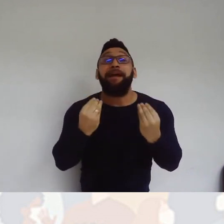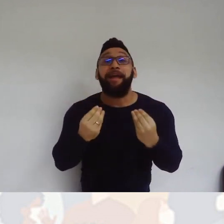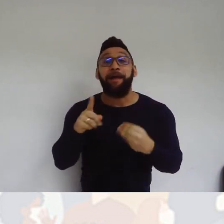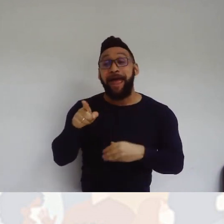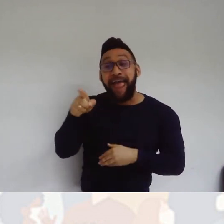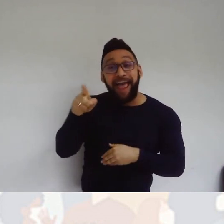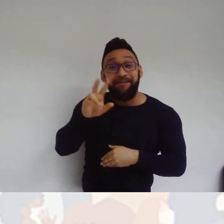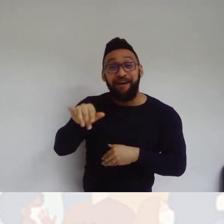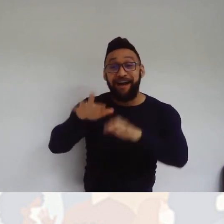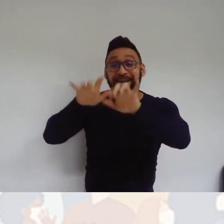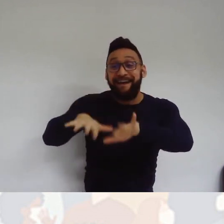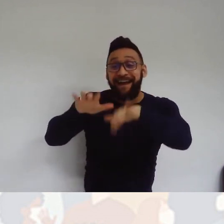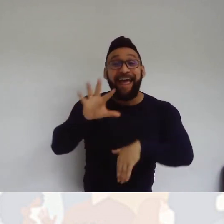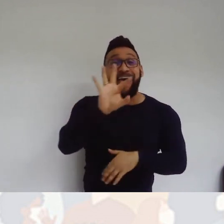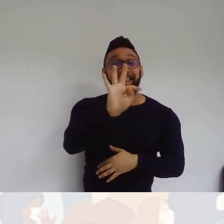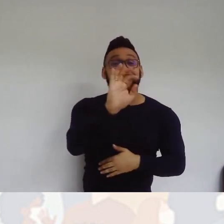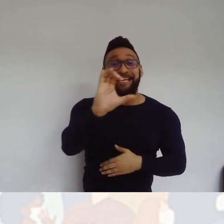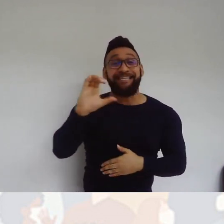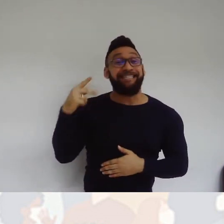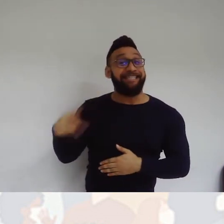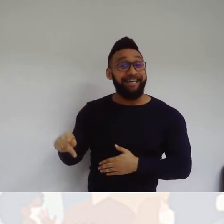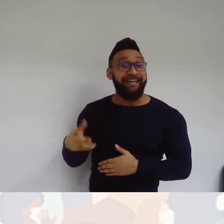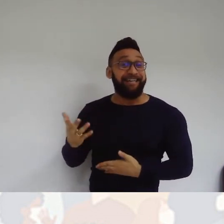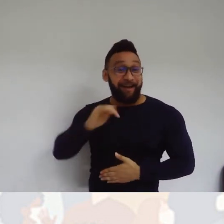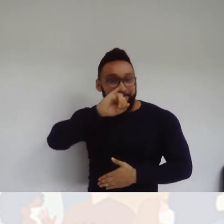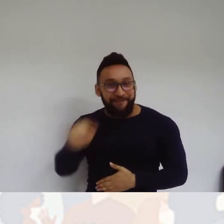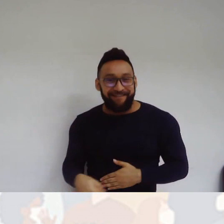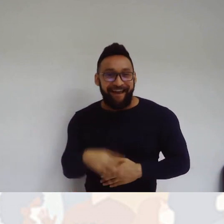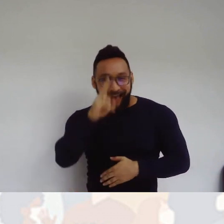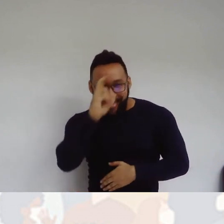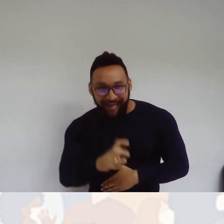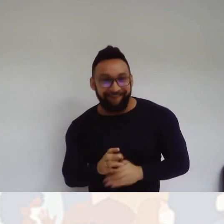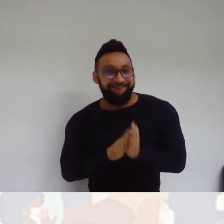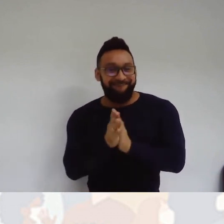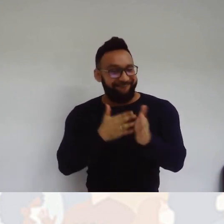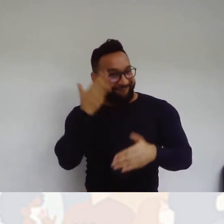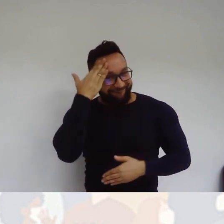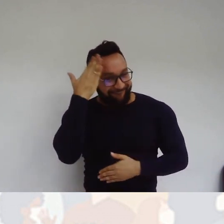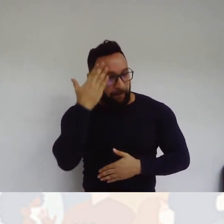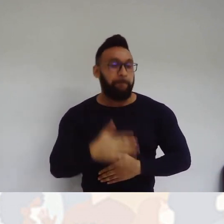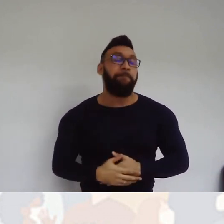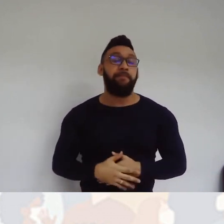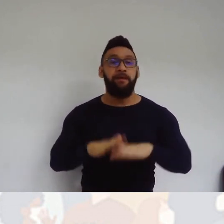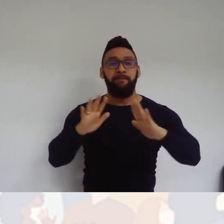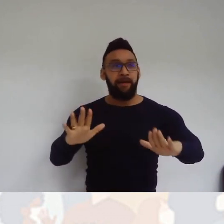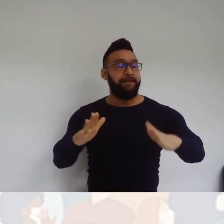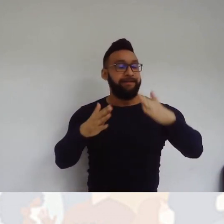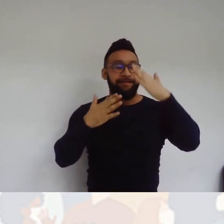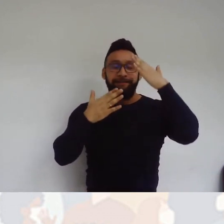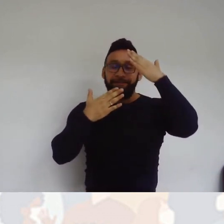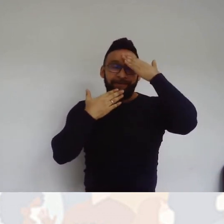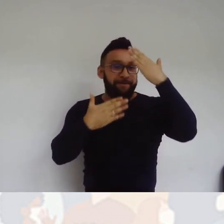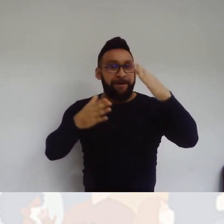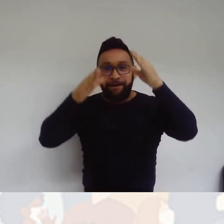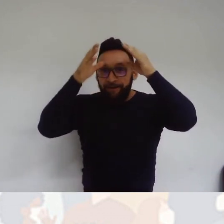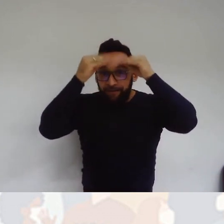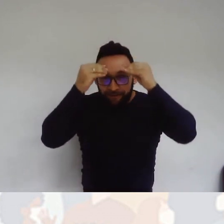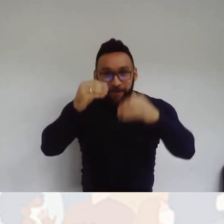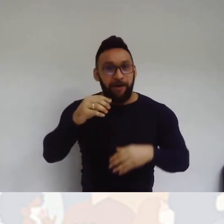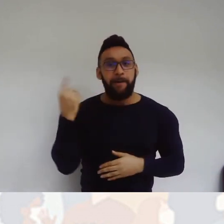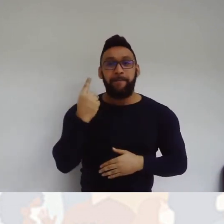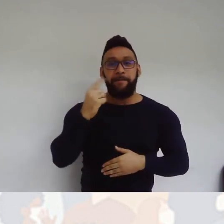realmente, para vocês terem assim, essa consciência de que valeu a pena o GIC, o